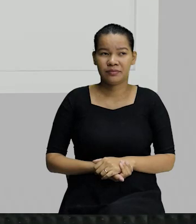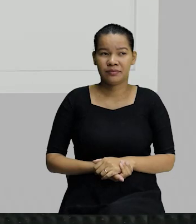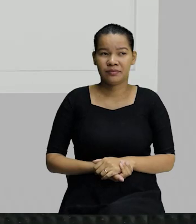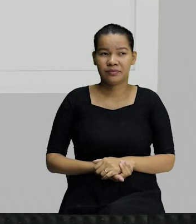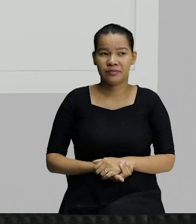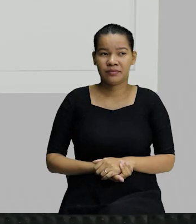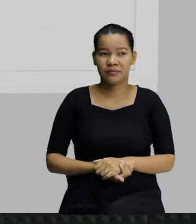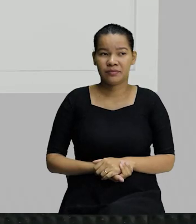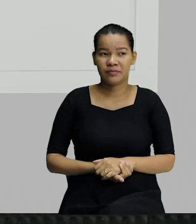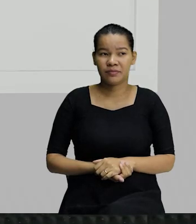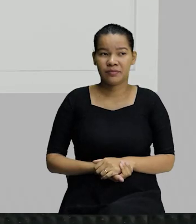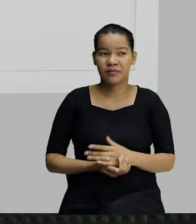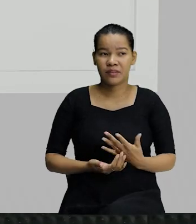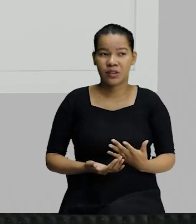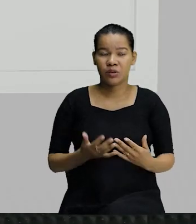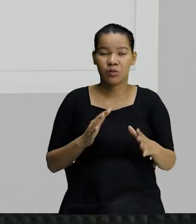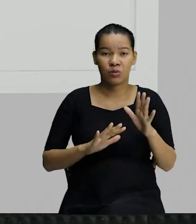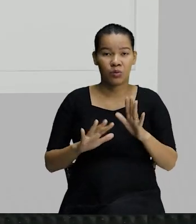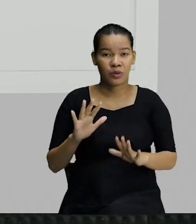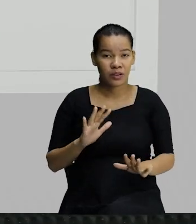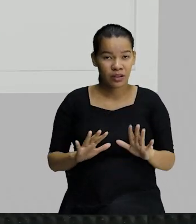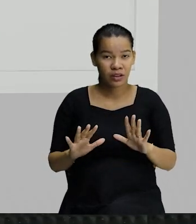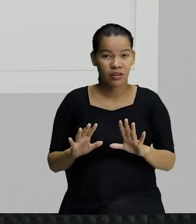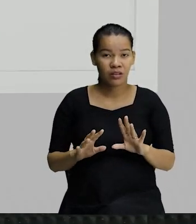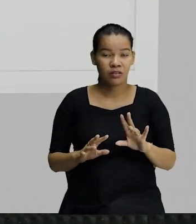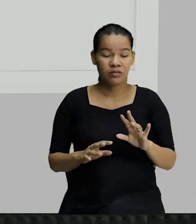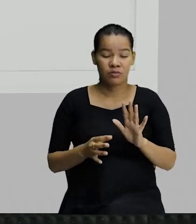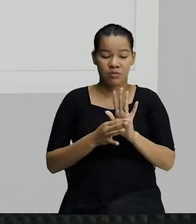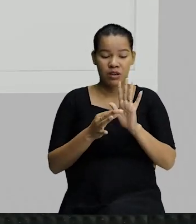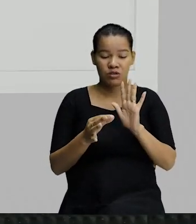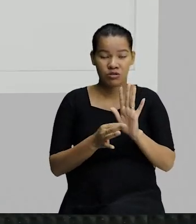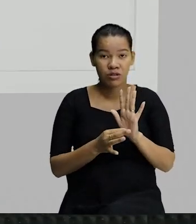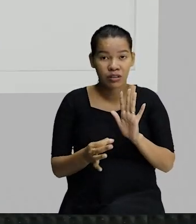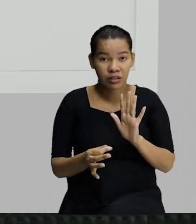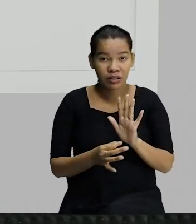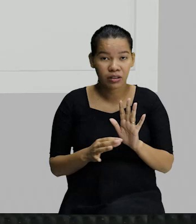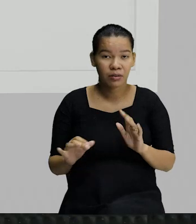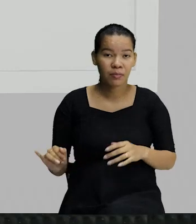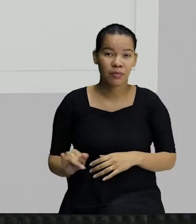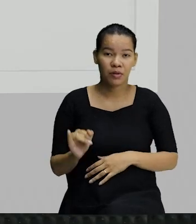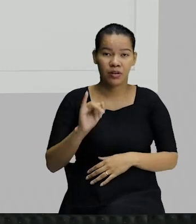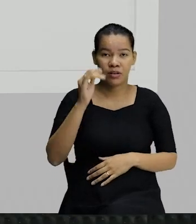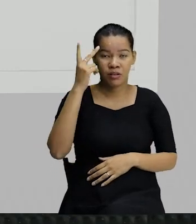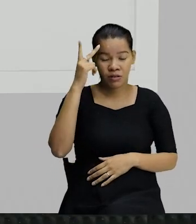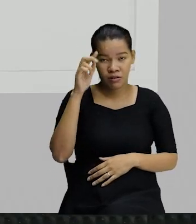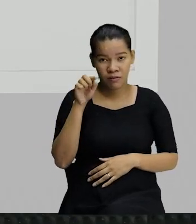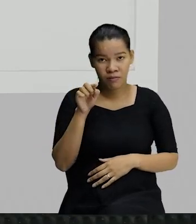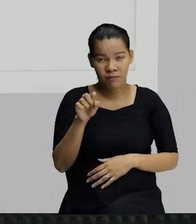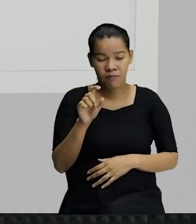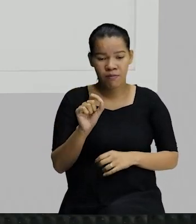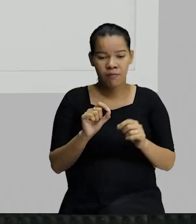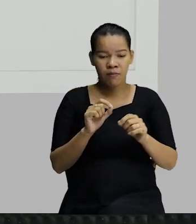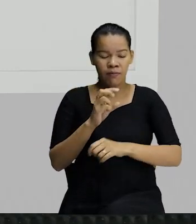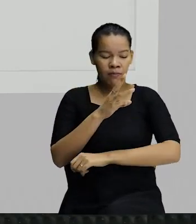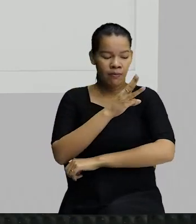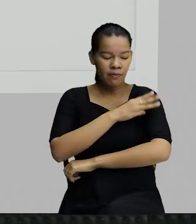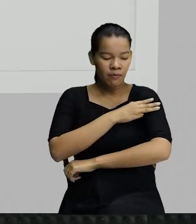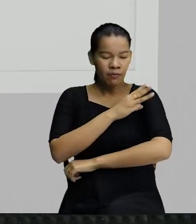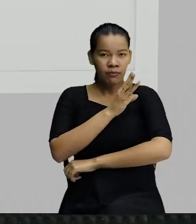E aqui, cuidado você, vai ficar uma dica aqui muito importante para você que é do terceiro ano,